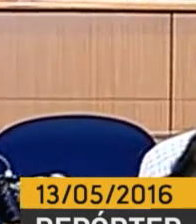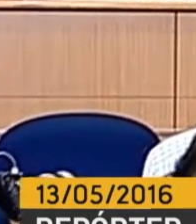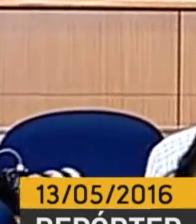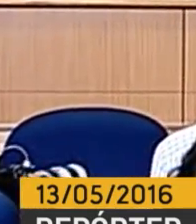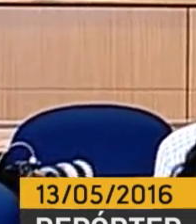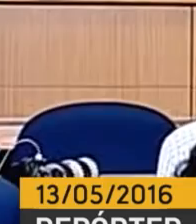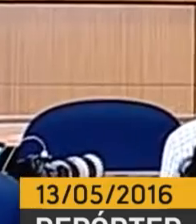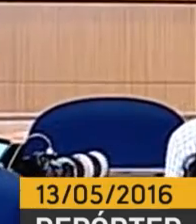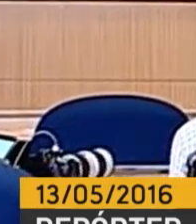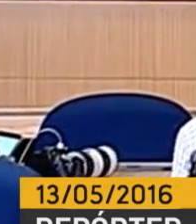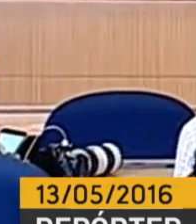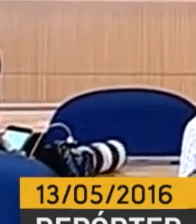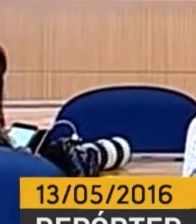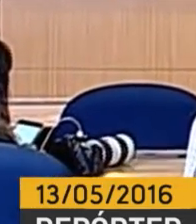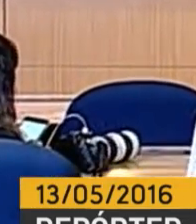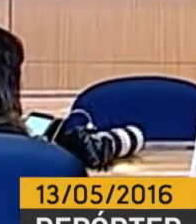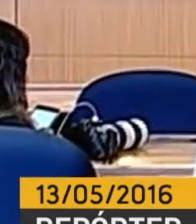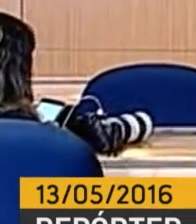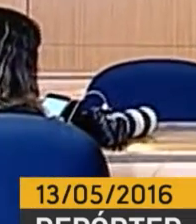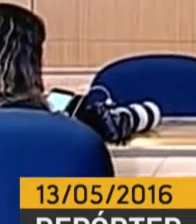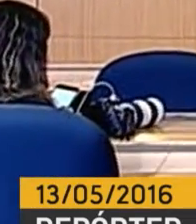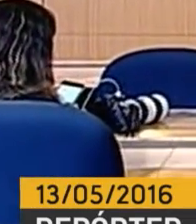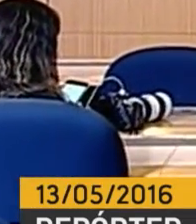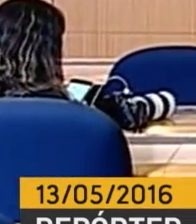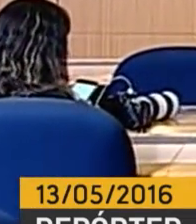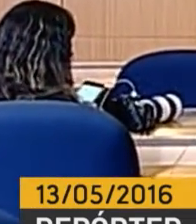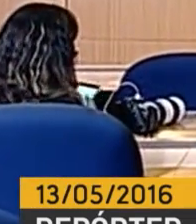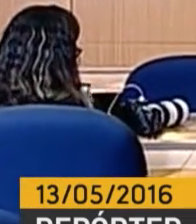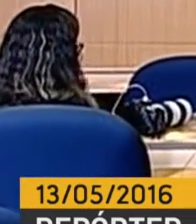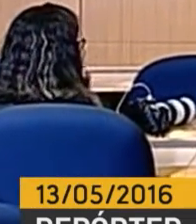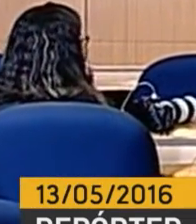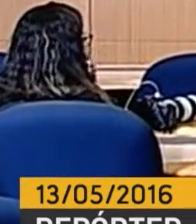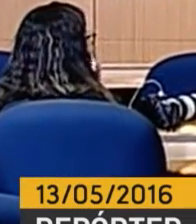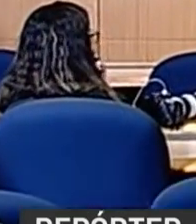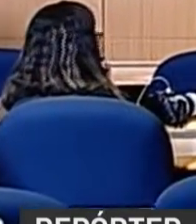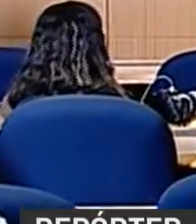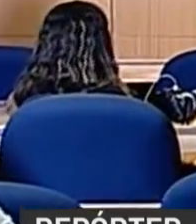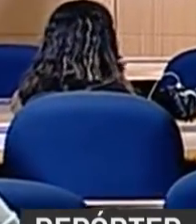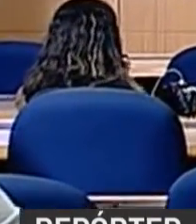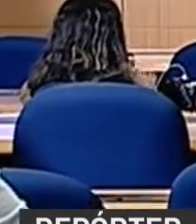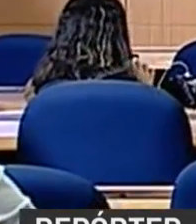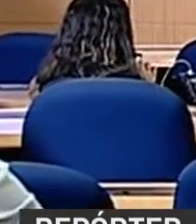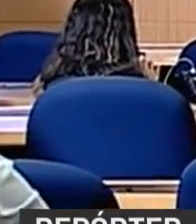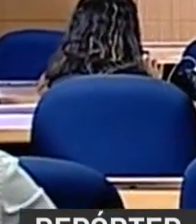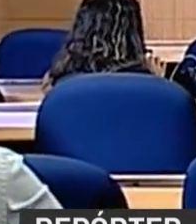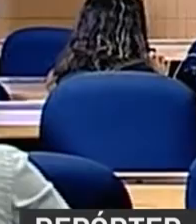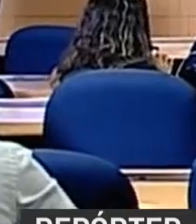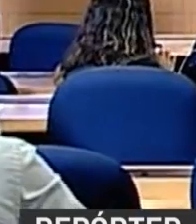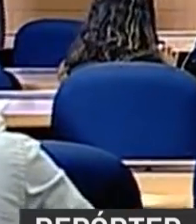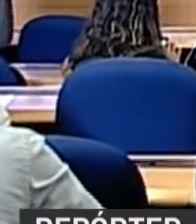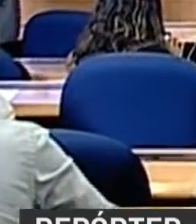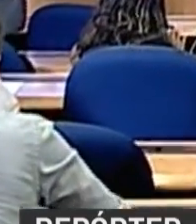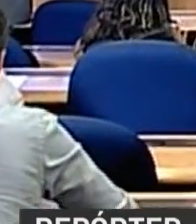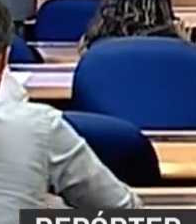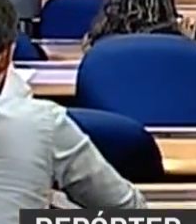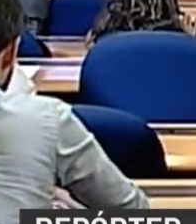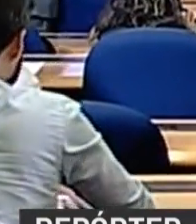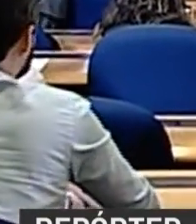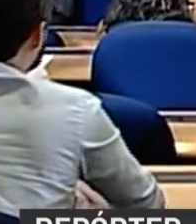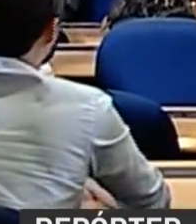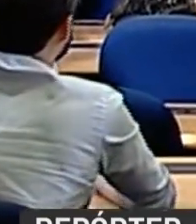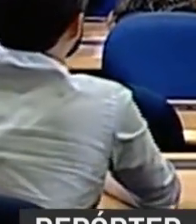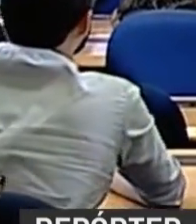eu só para uma orientação geral para aqueles que precisam para aqueles que precisam ficar aqui para escrever suas matérias